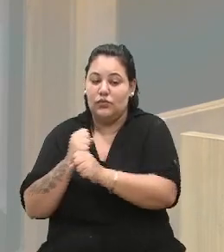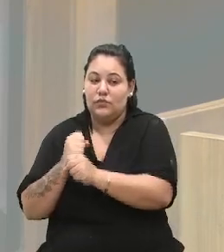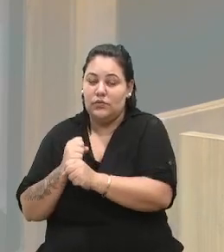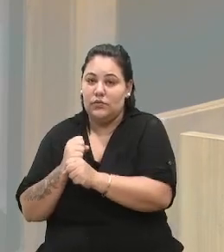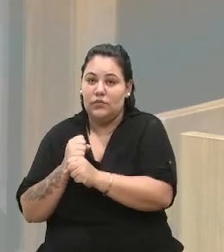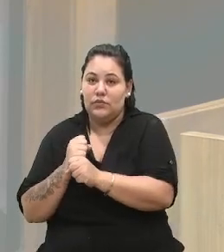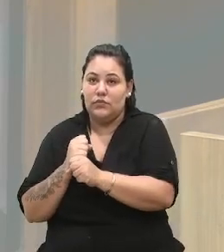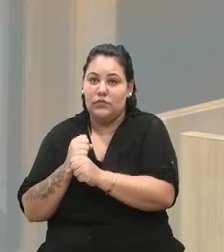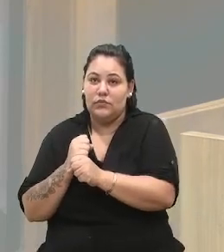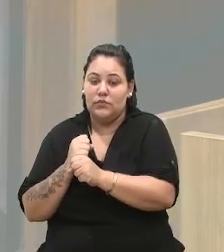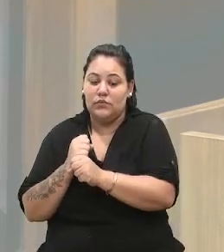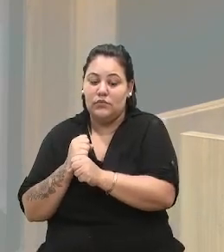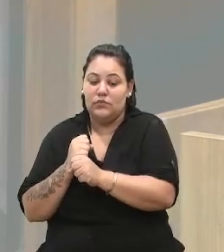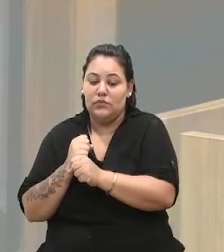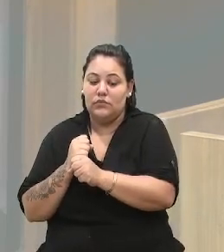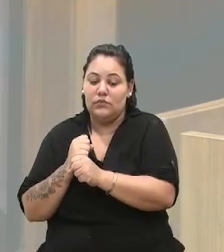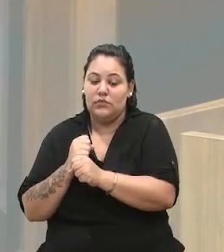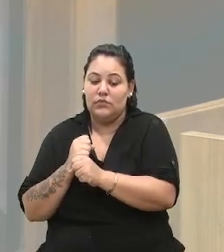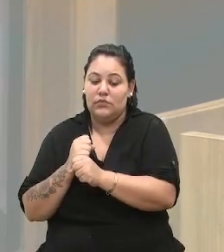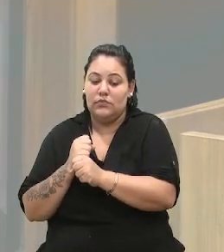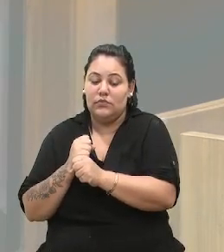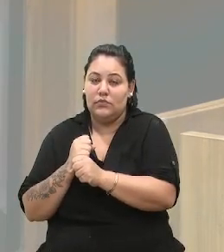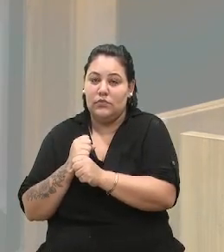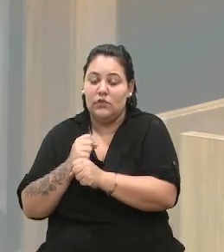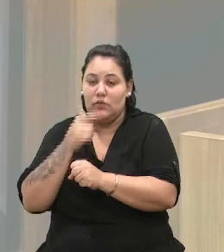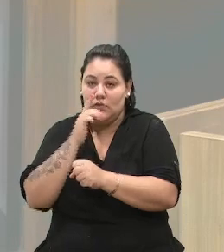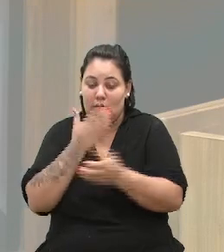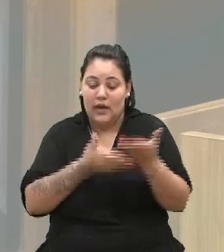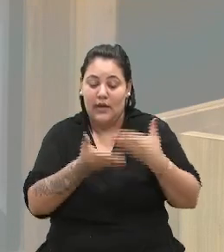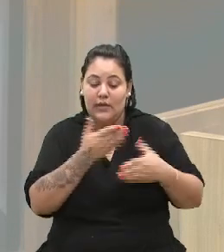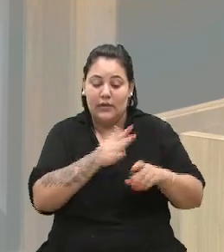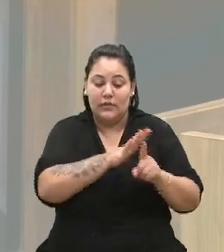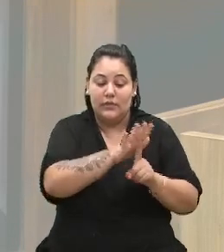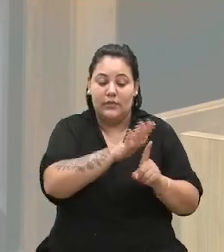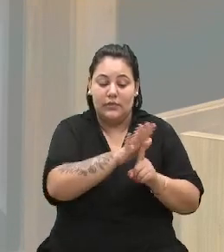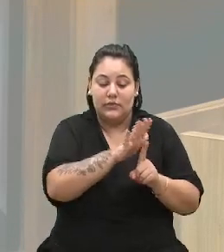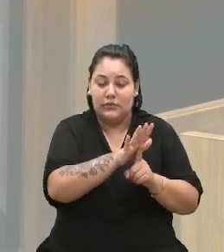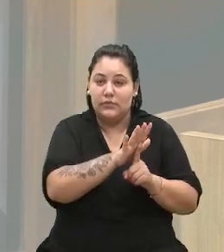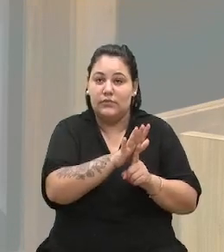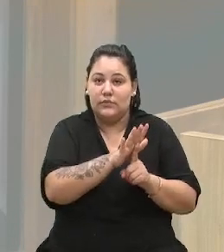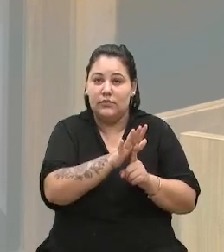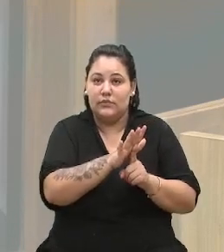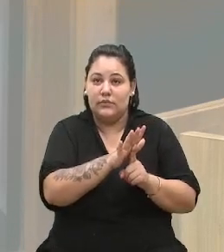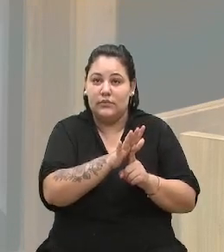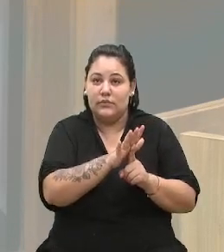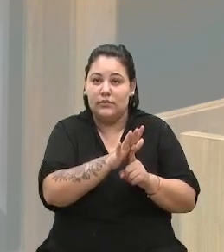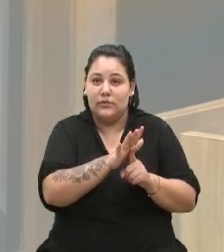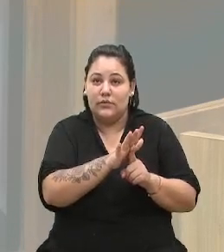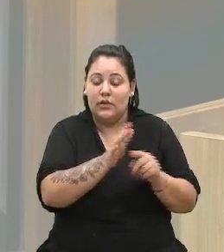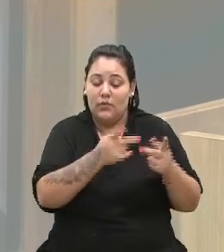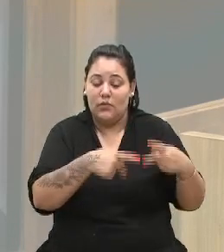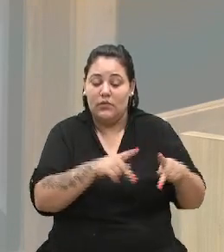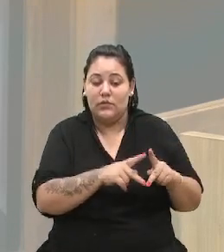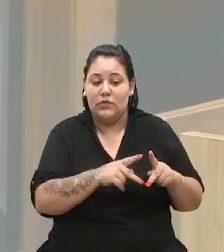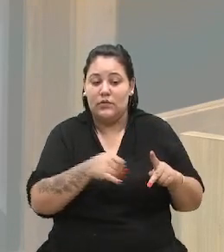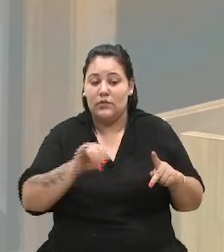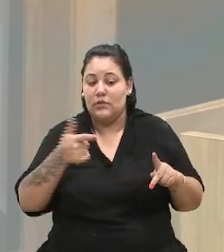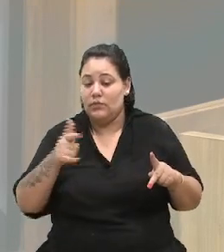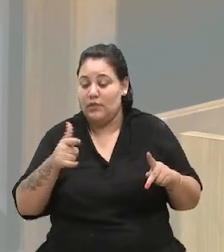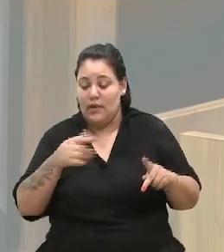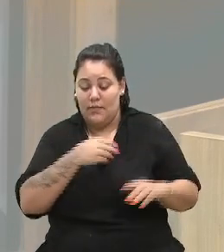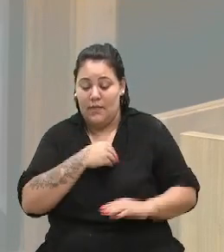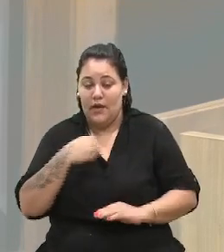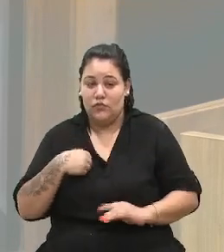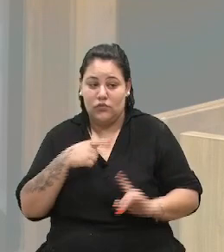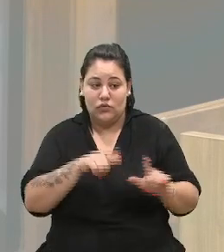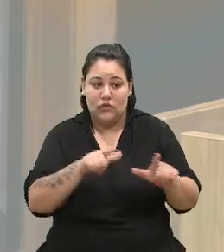suficientes para atender a demanda da nossa população. Então, se não está tendo médicos em determinado posto de saúde,